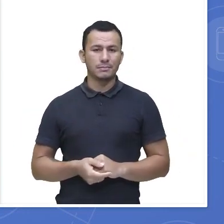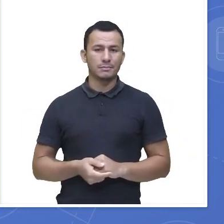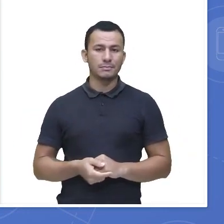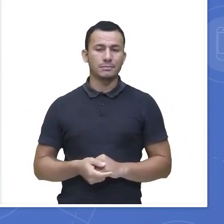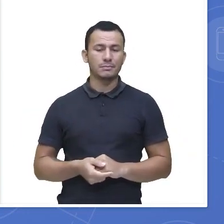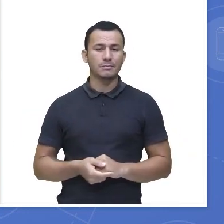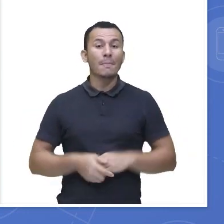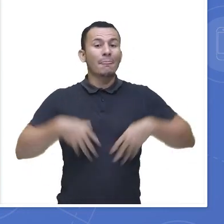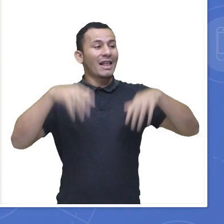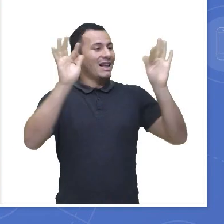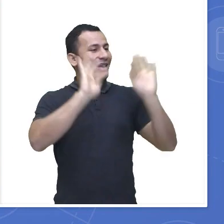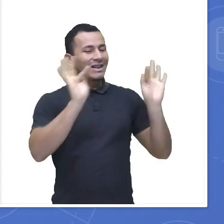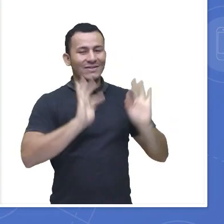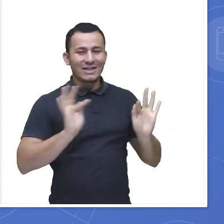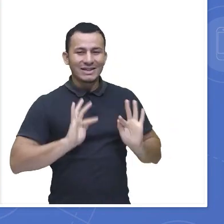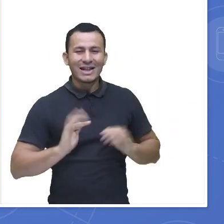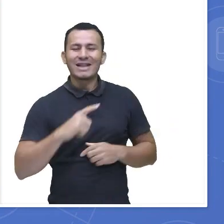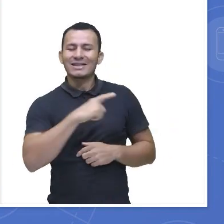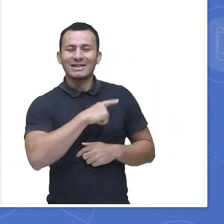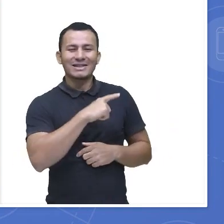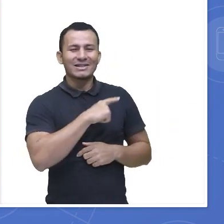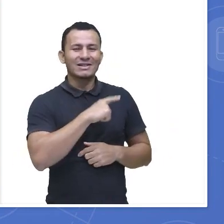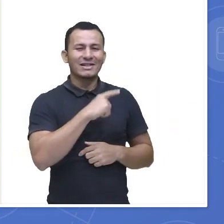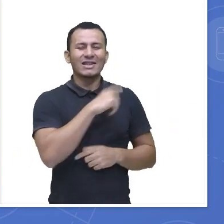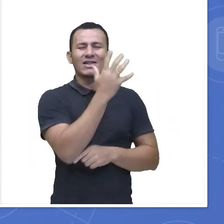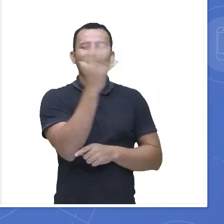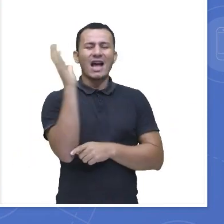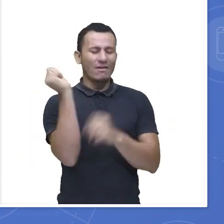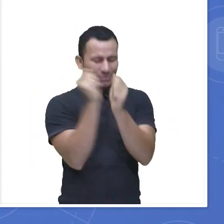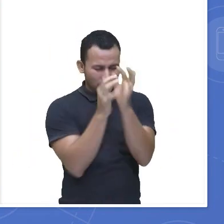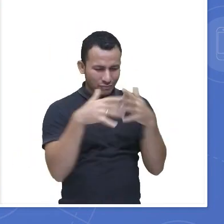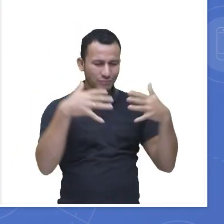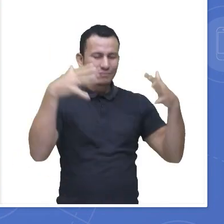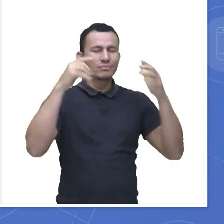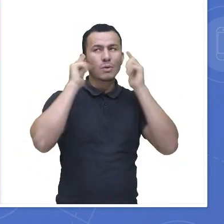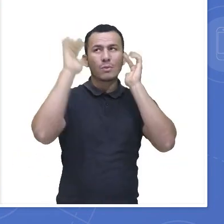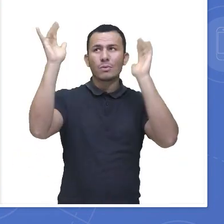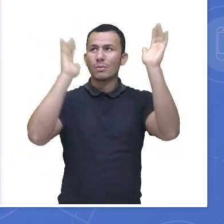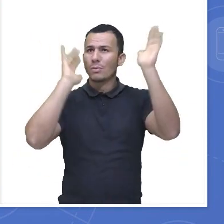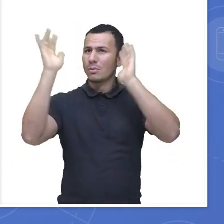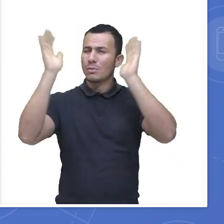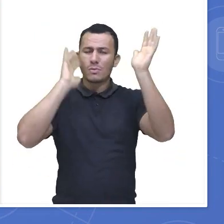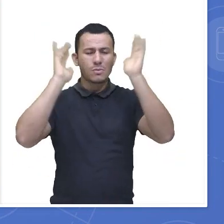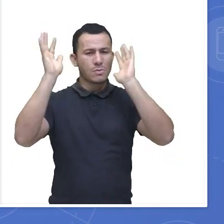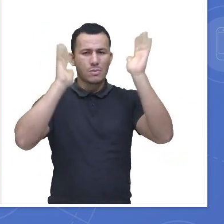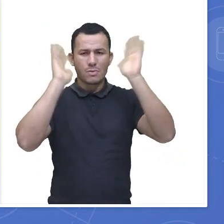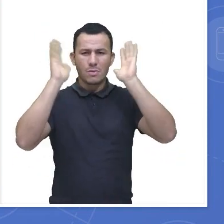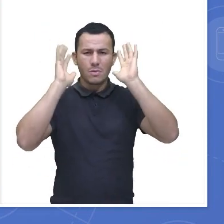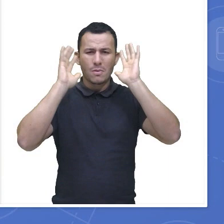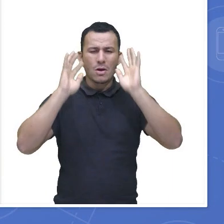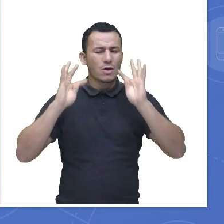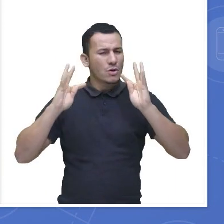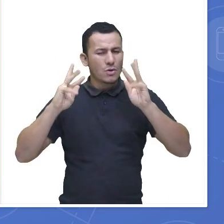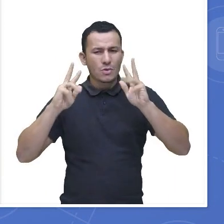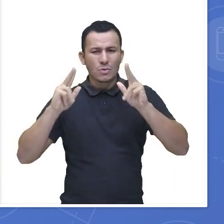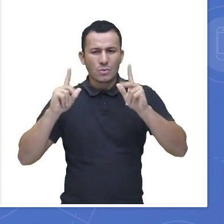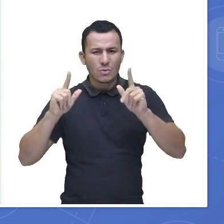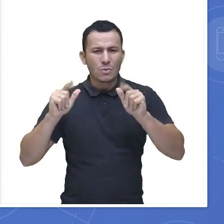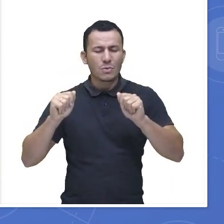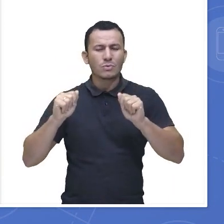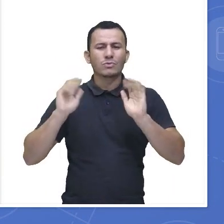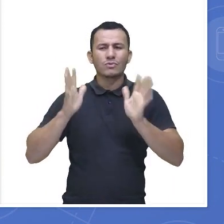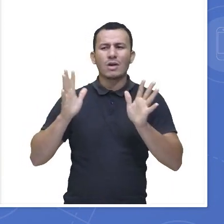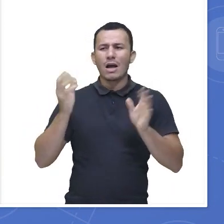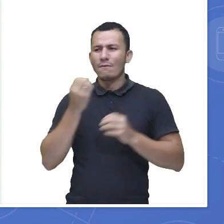Essa felicidade que supomos, árvore milagrosa que sonhamos, toda arreada de dourados